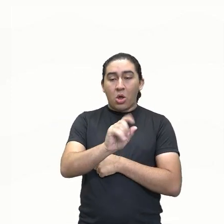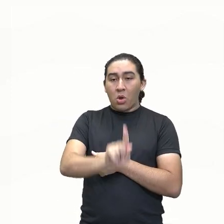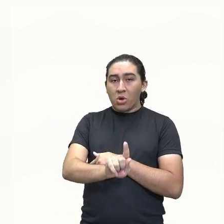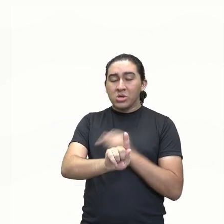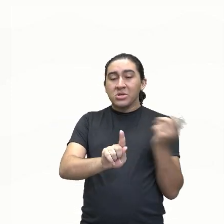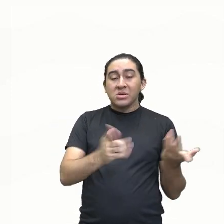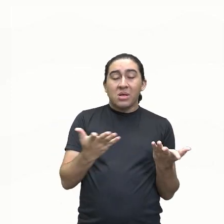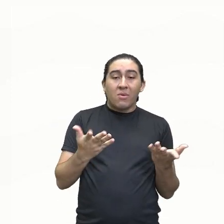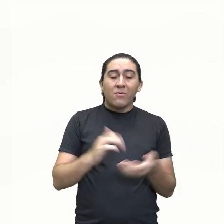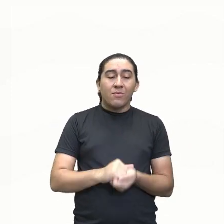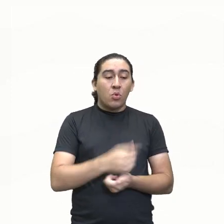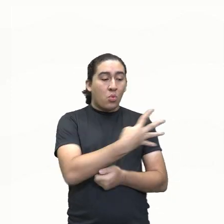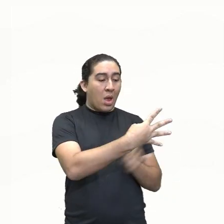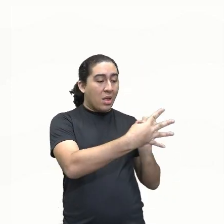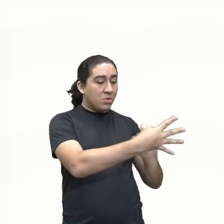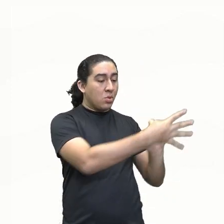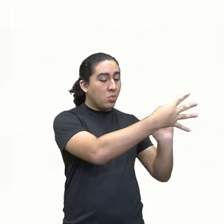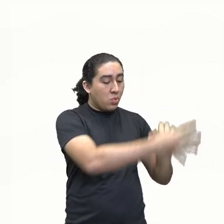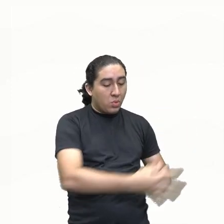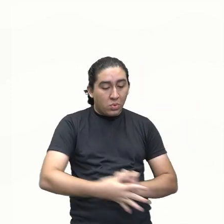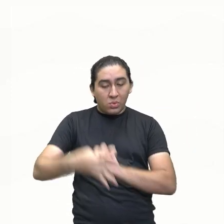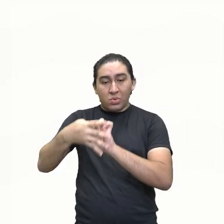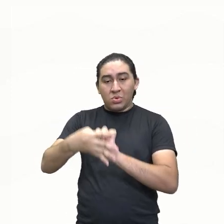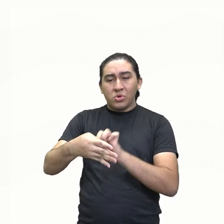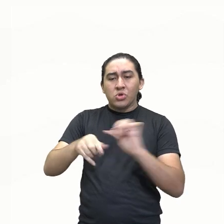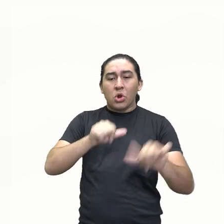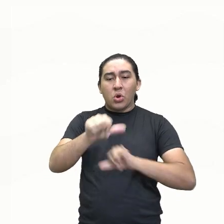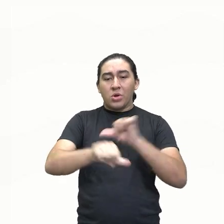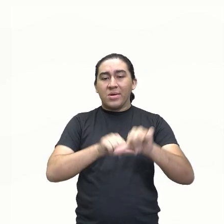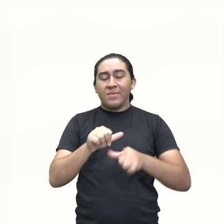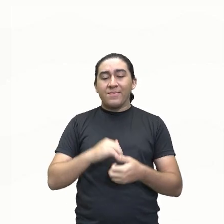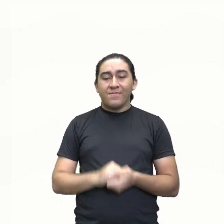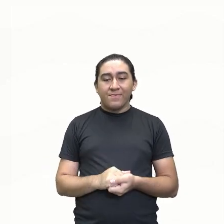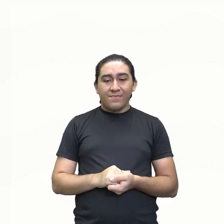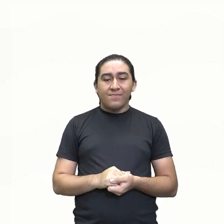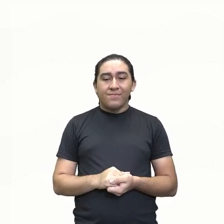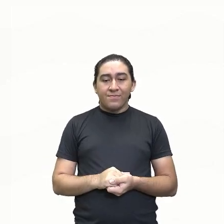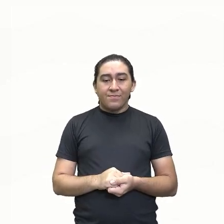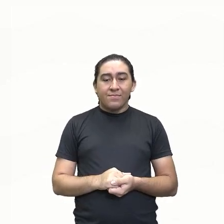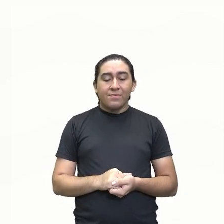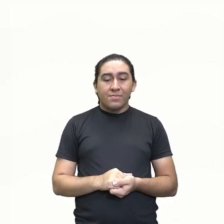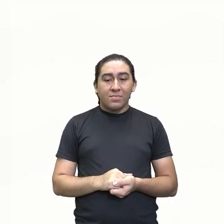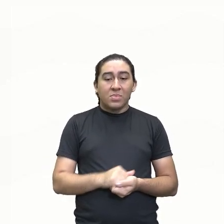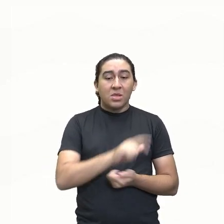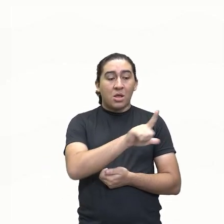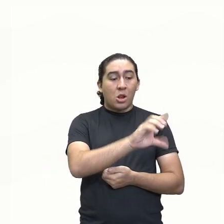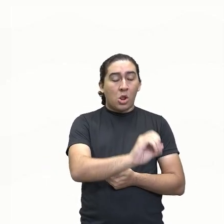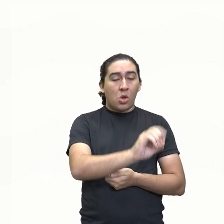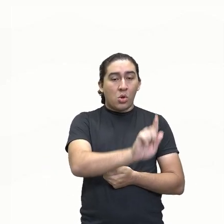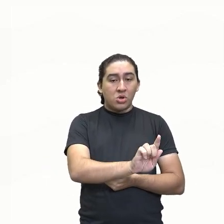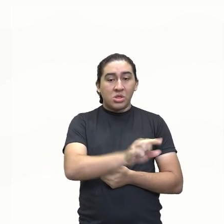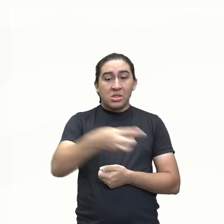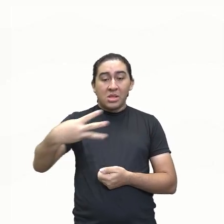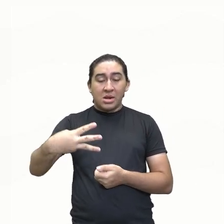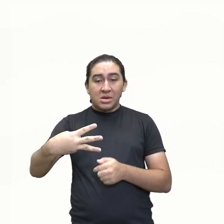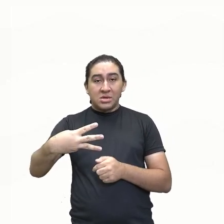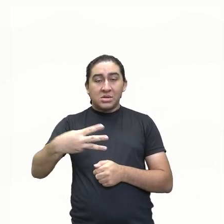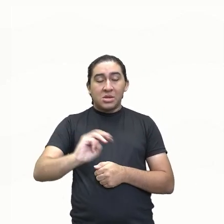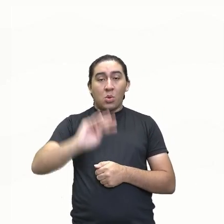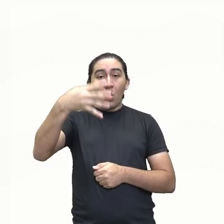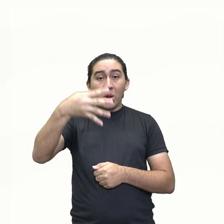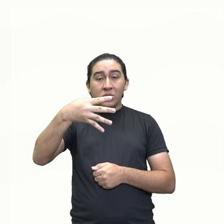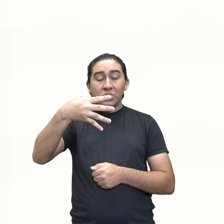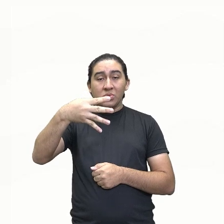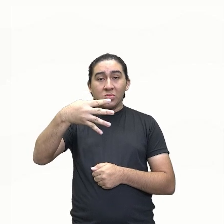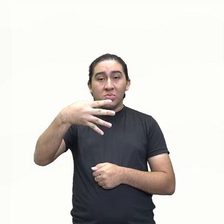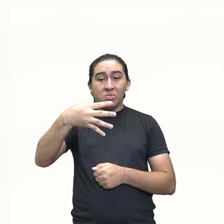vou passar esse 4 lá para o expoente. Vai ficar o log de 3 elevado a 4